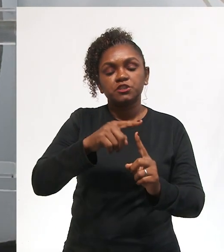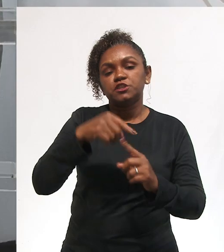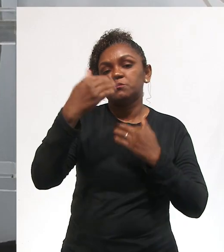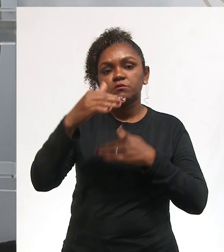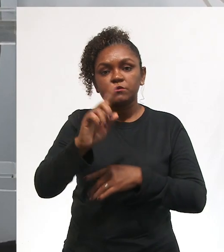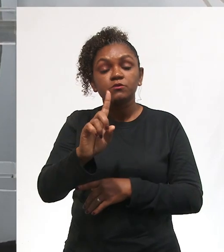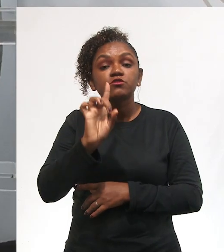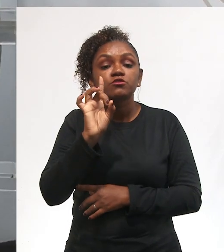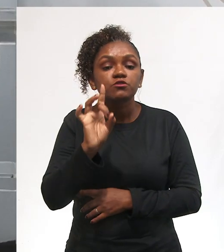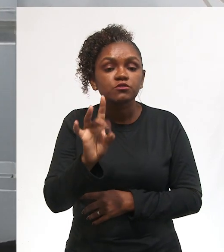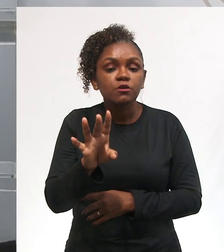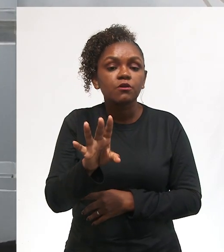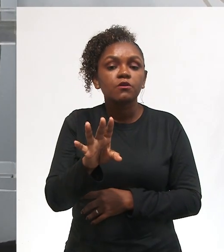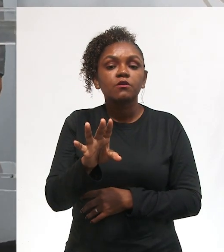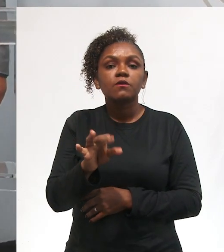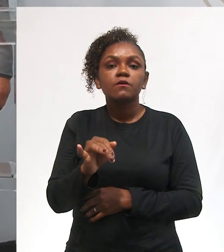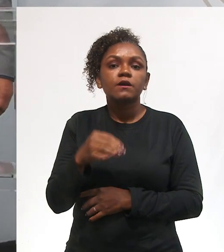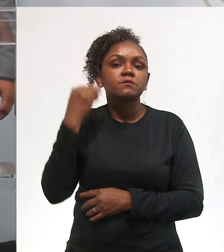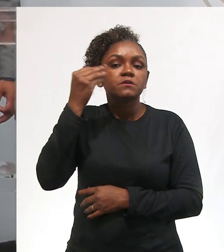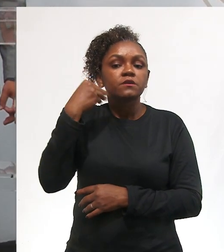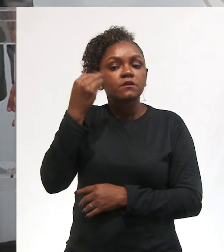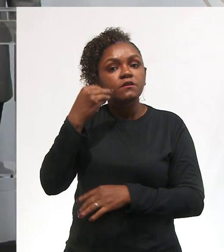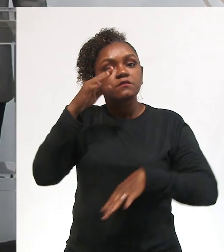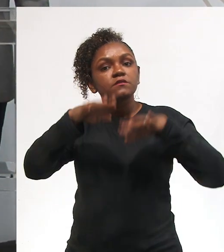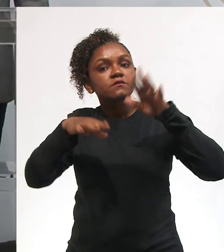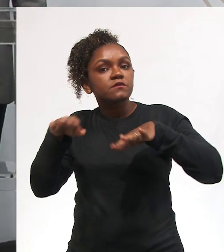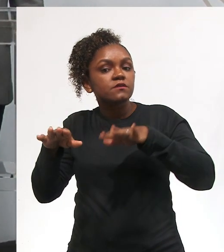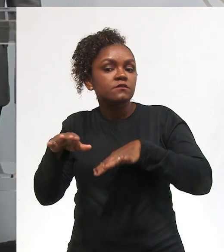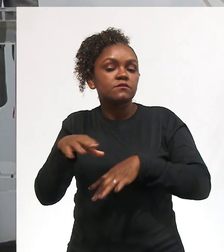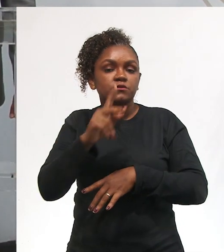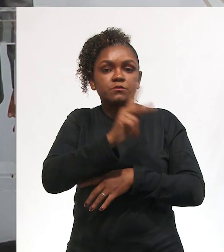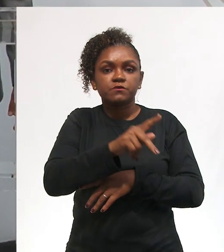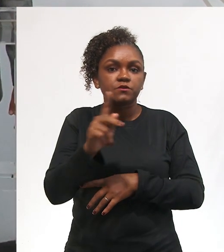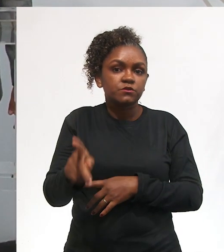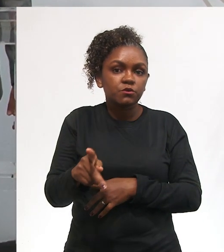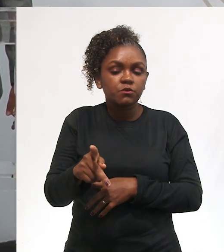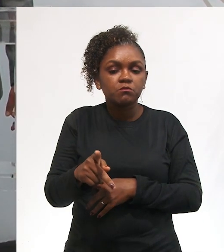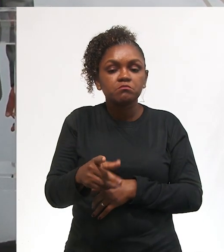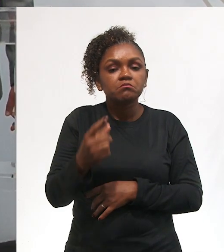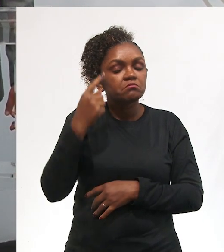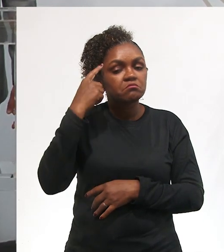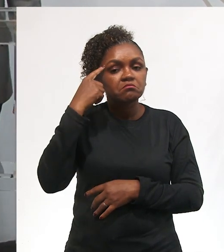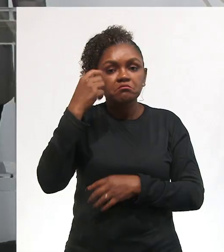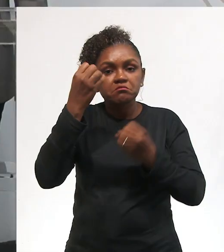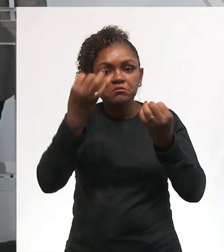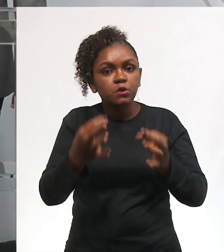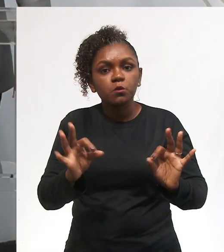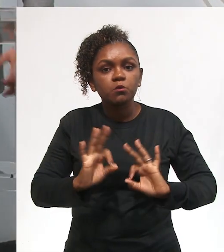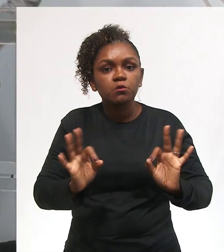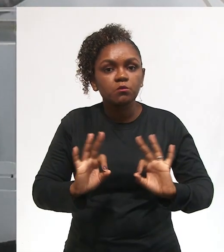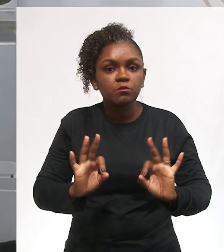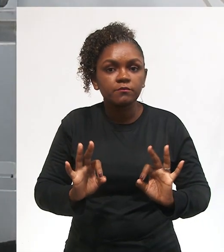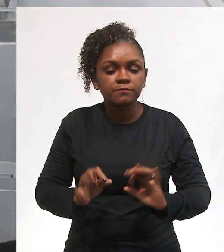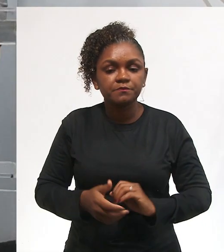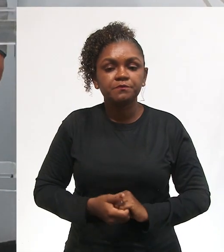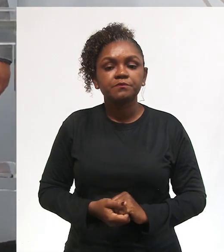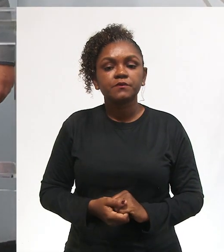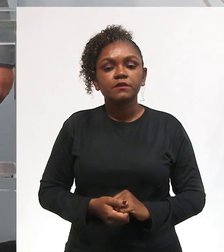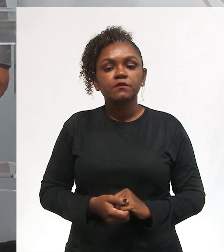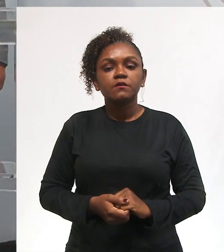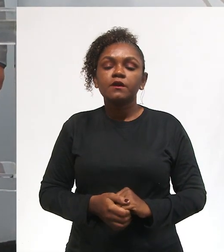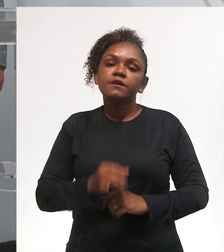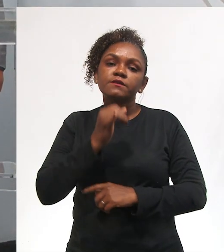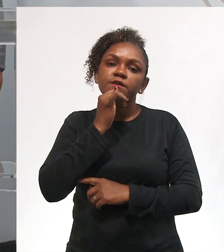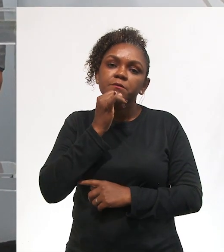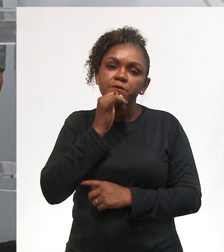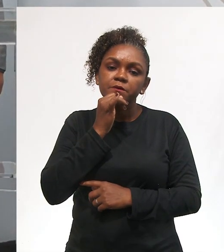que a gente pega coisas que a gente vê que o professor às vezes deixa naturalmente de explicar. Que exemplo, professor? Aquilo que eu estou falando